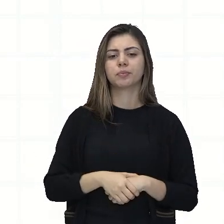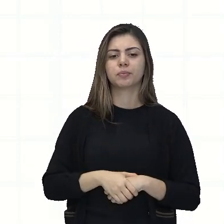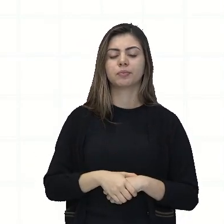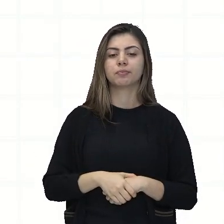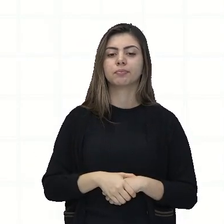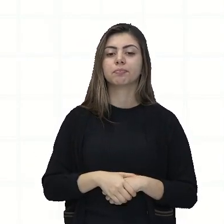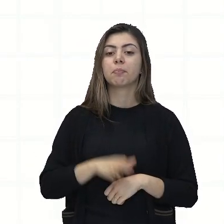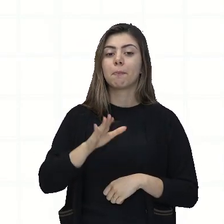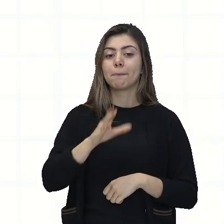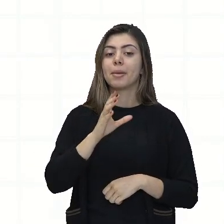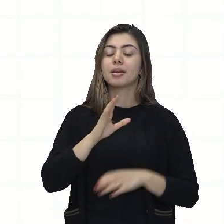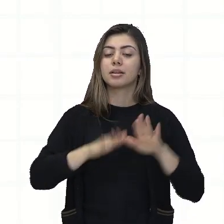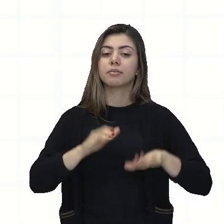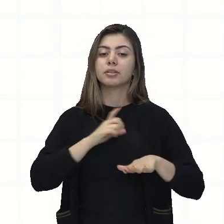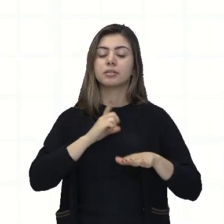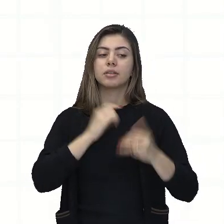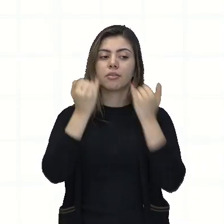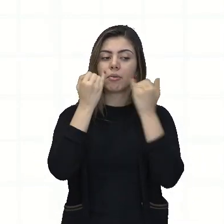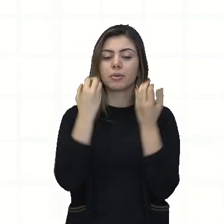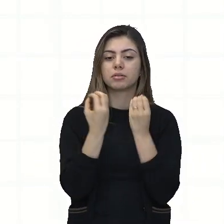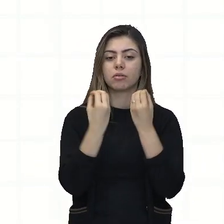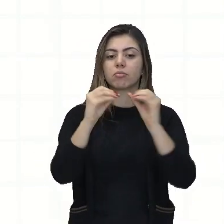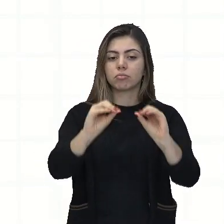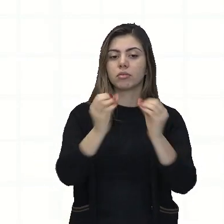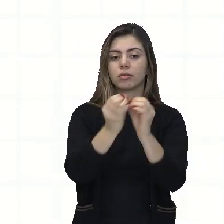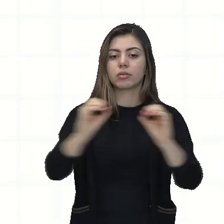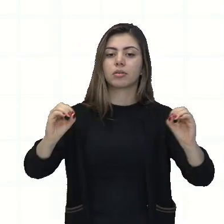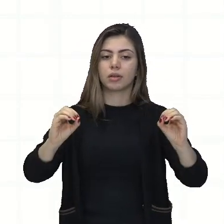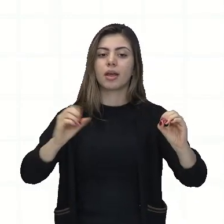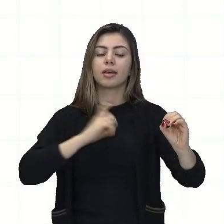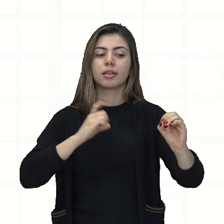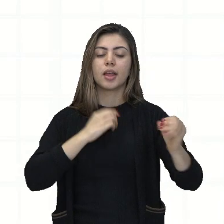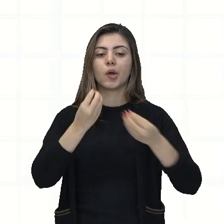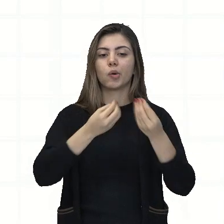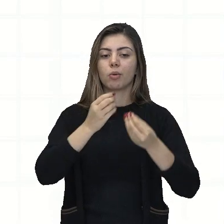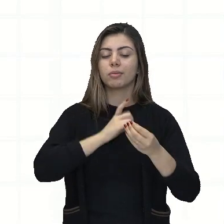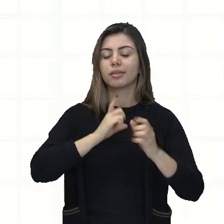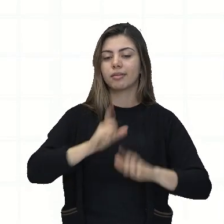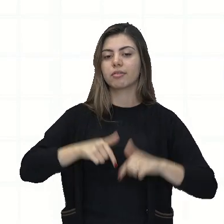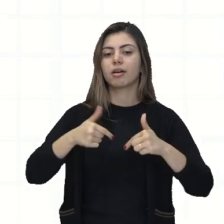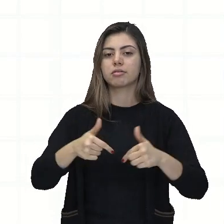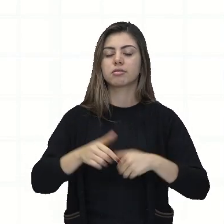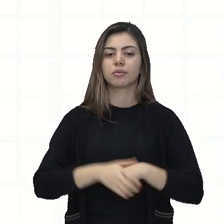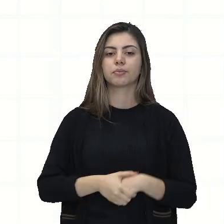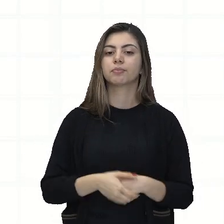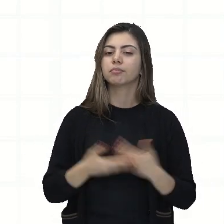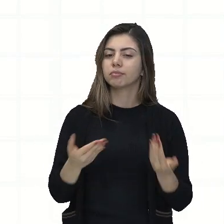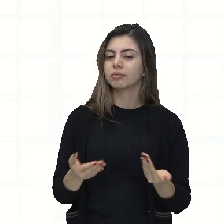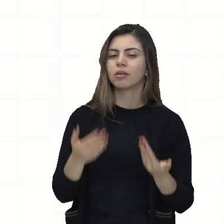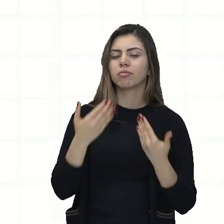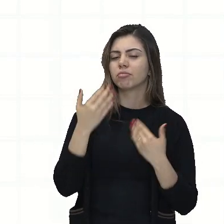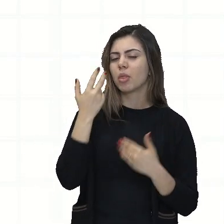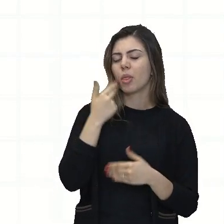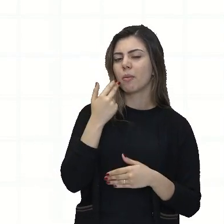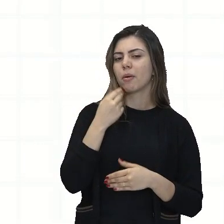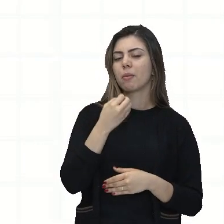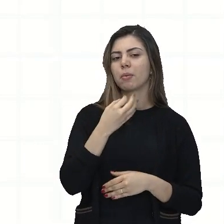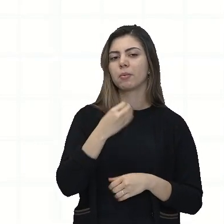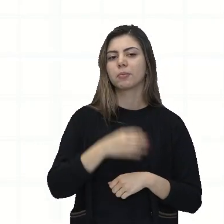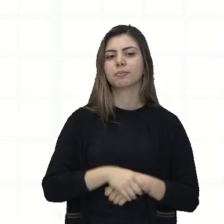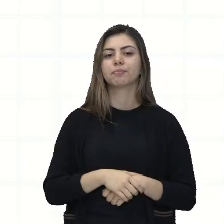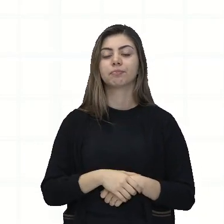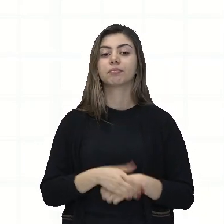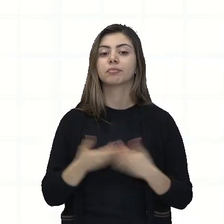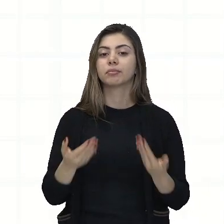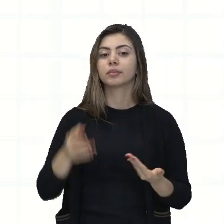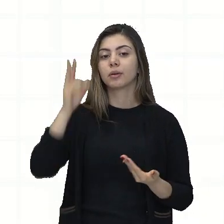Mas quando ele aparece, fornece essas informações adicionais sobre a origem da ação. Esse aqui é bem tranquilo.